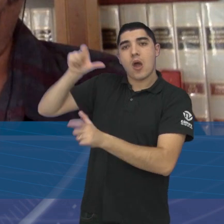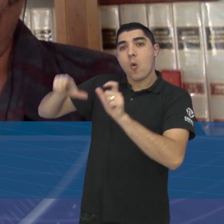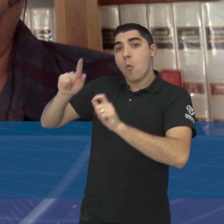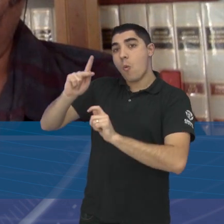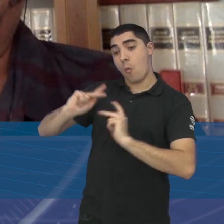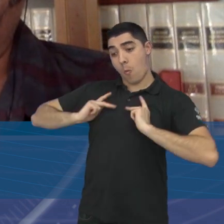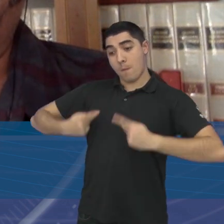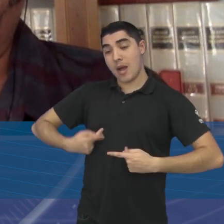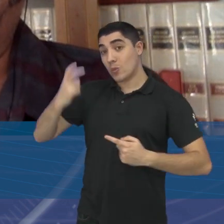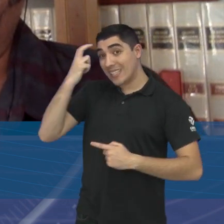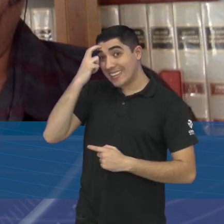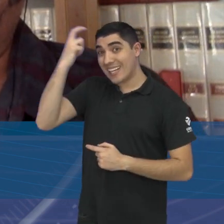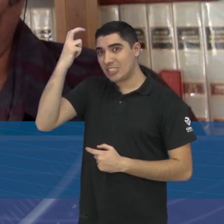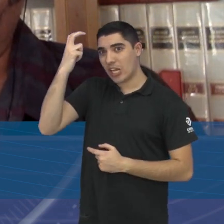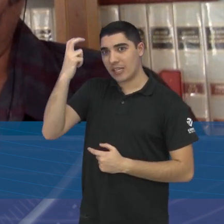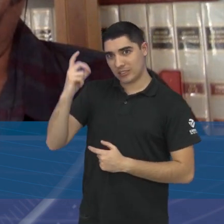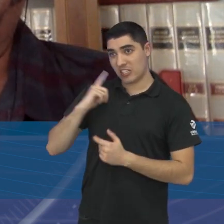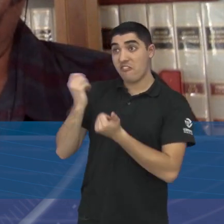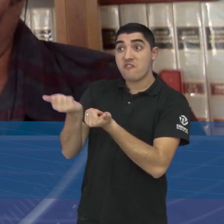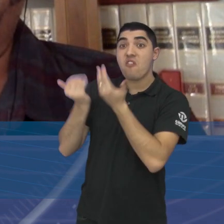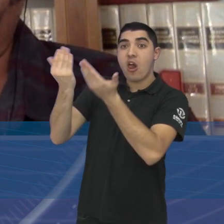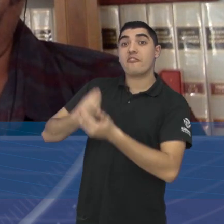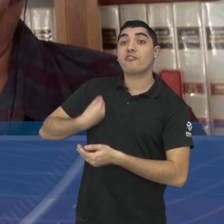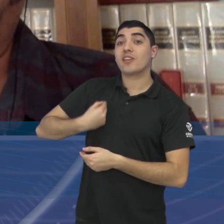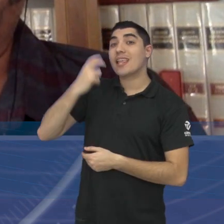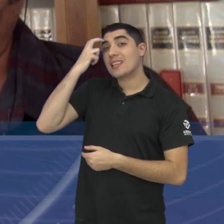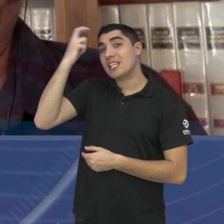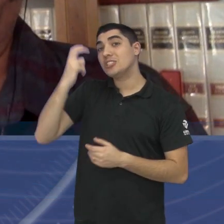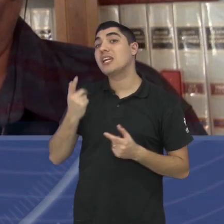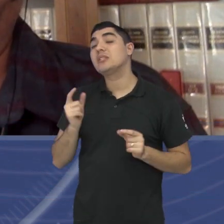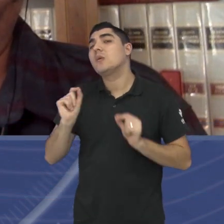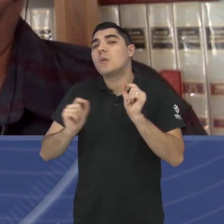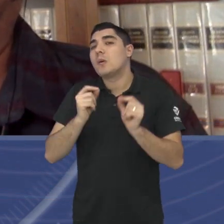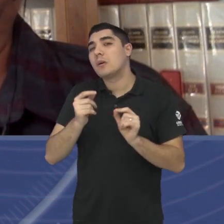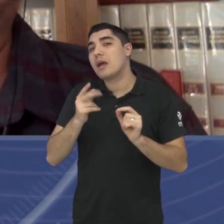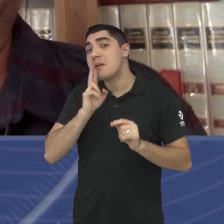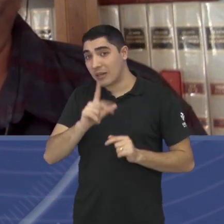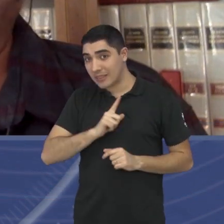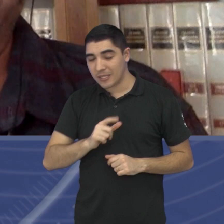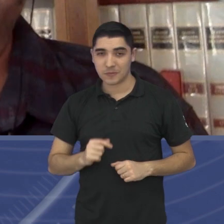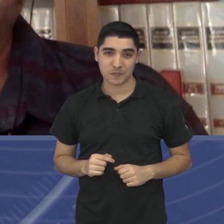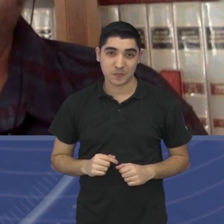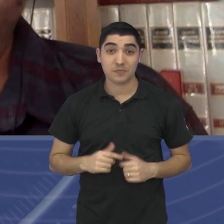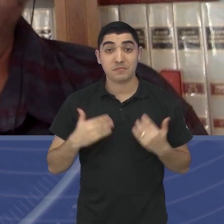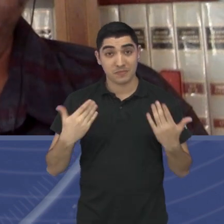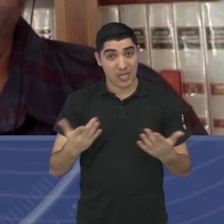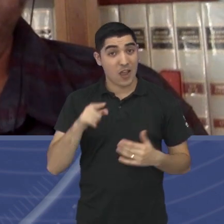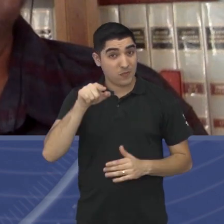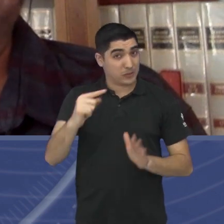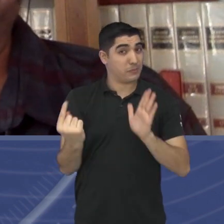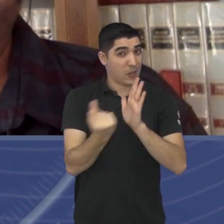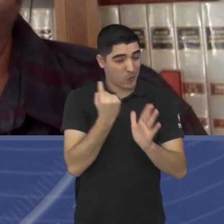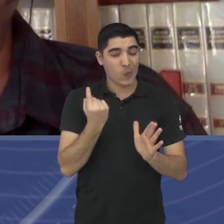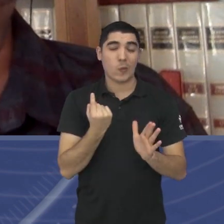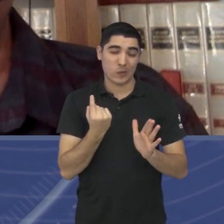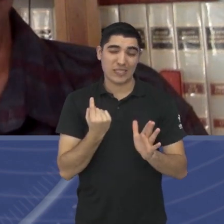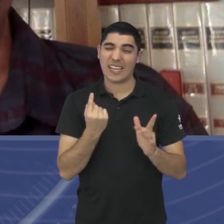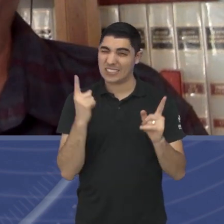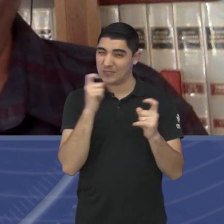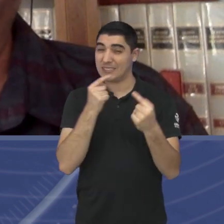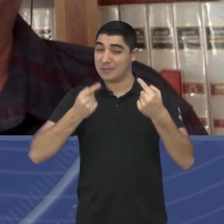vida inteligente fora da Terra? Então, você está tocando num ponto